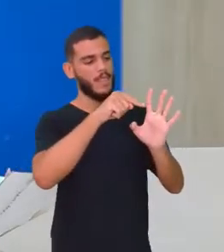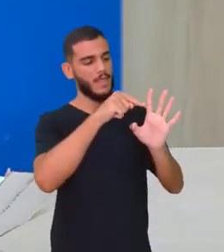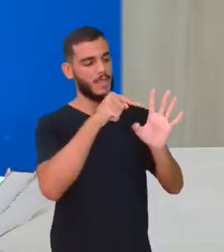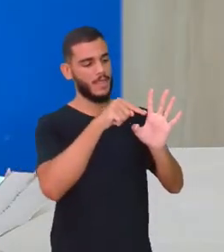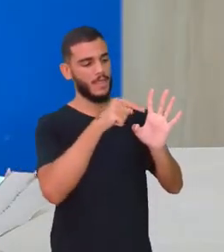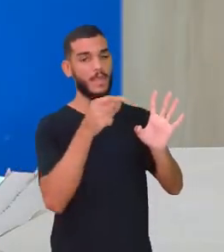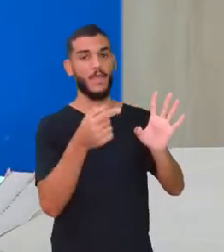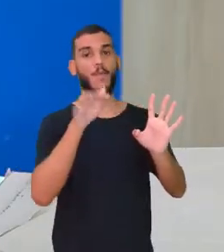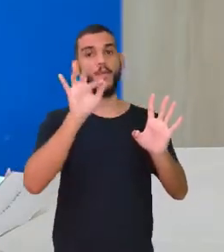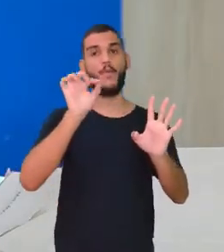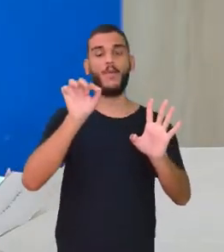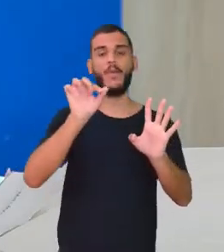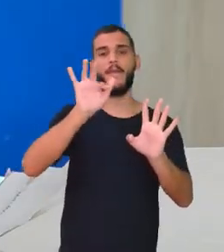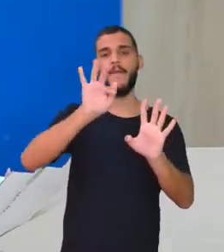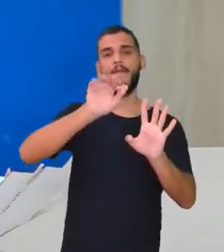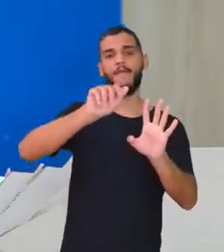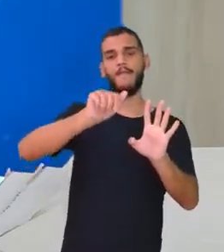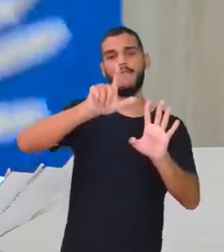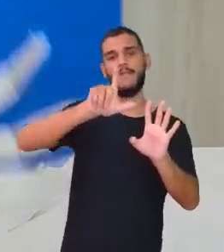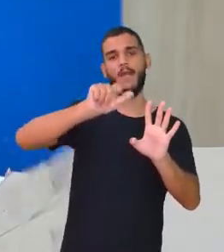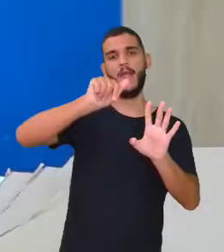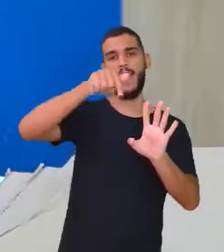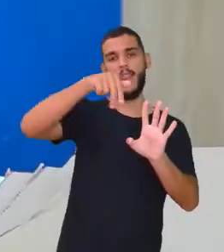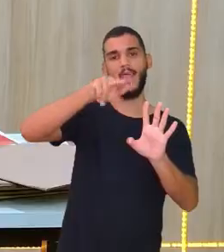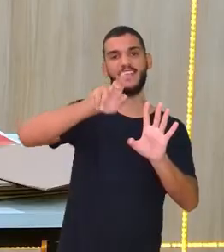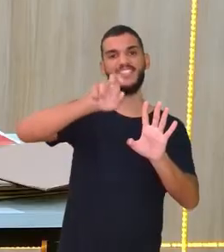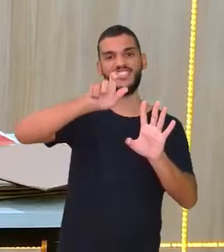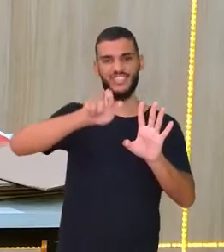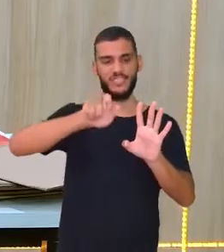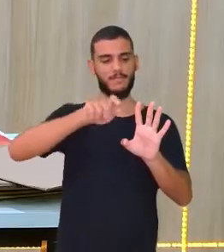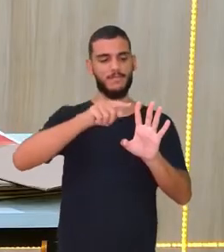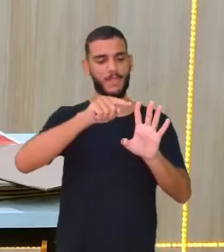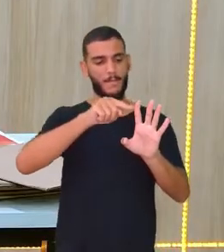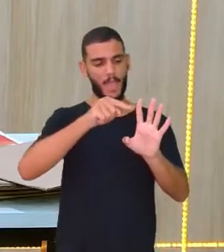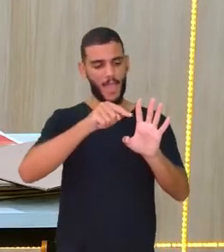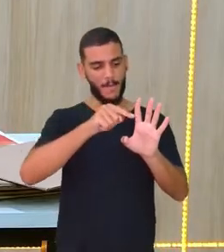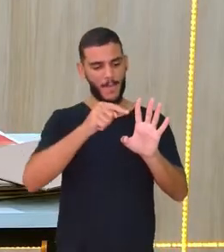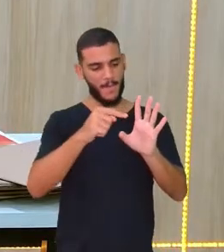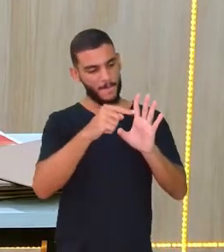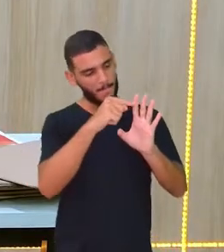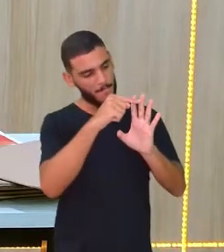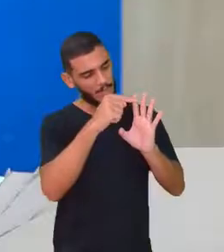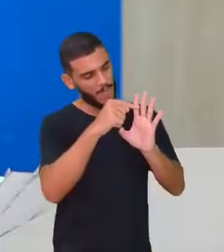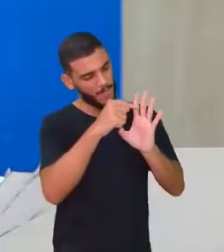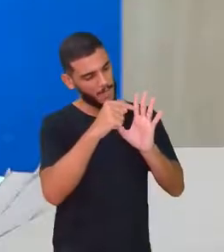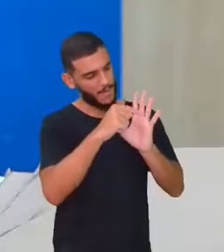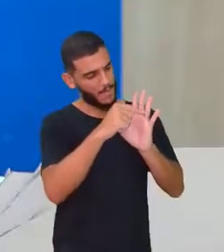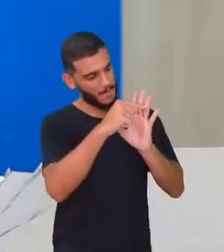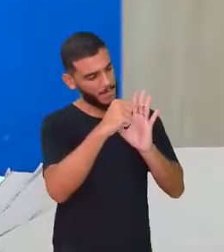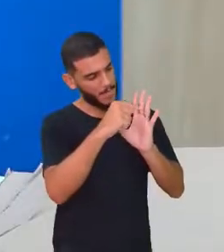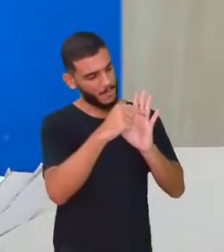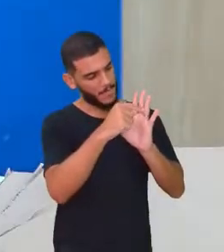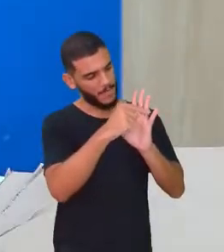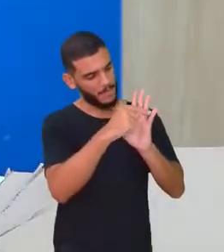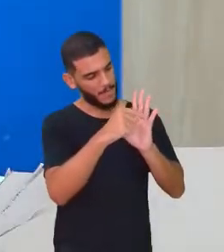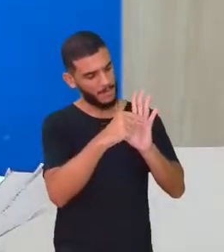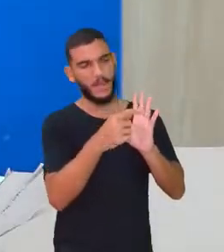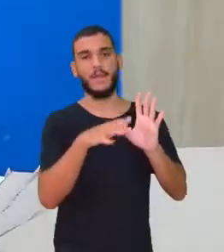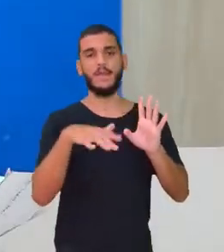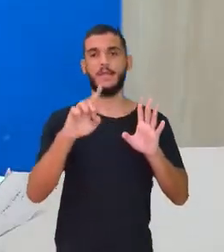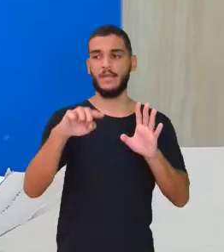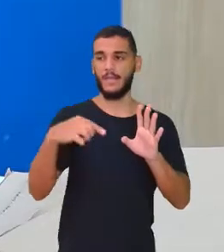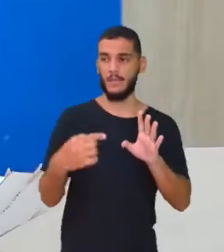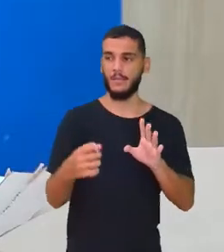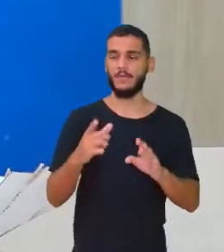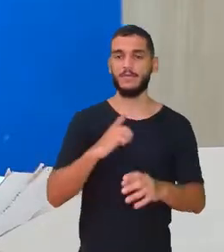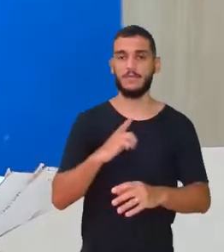no polegar a gente só vamos ter 2. E depois você vai colar. Eu vou pedir aí para colocar